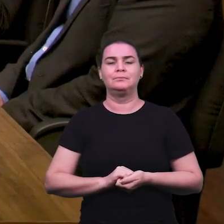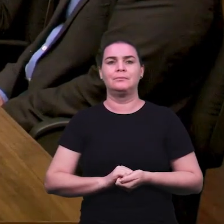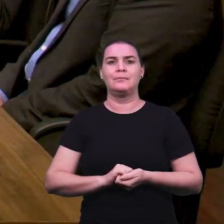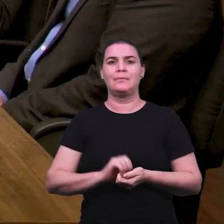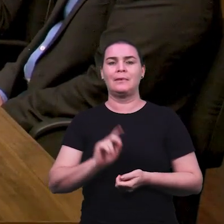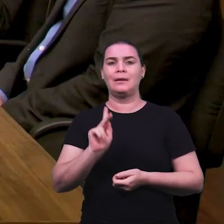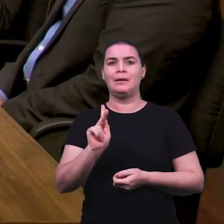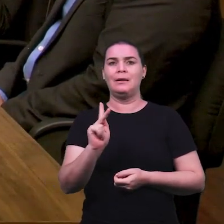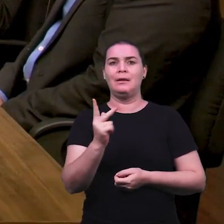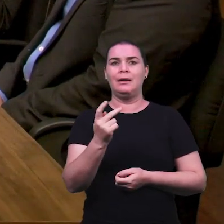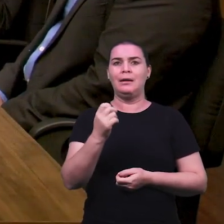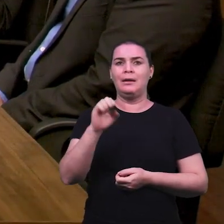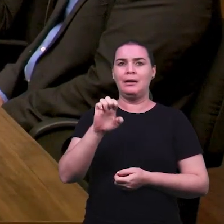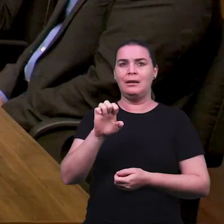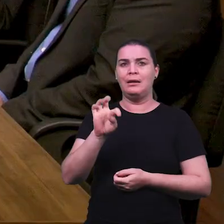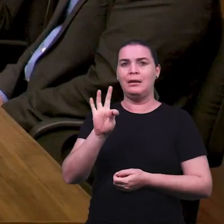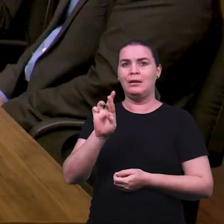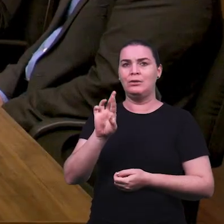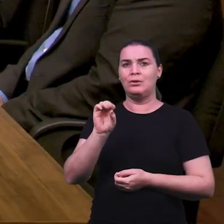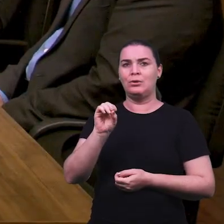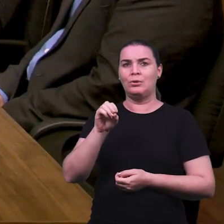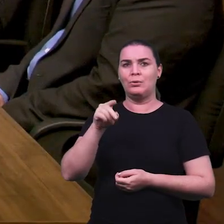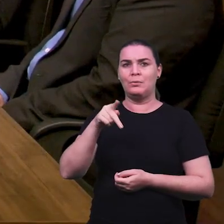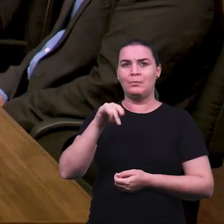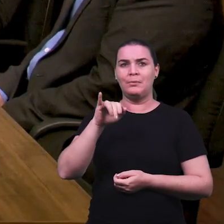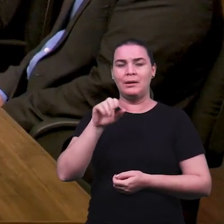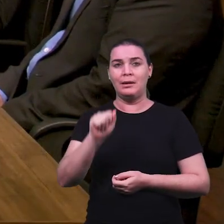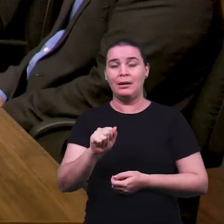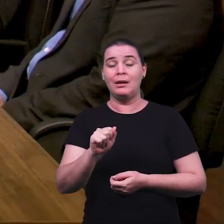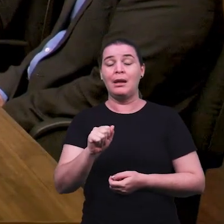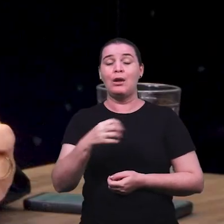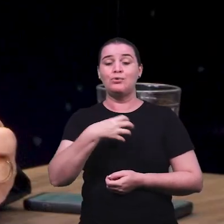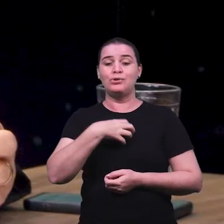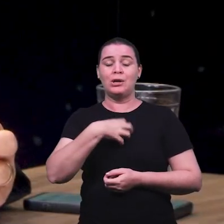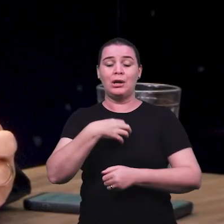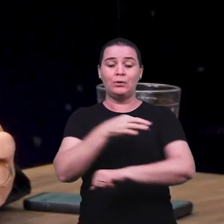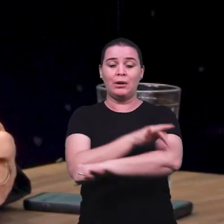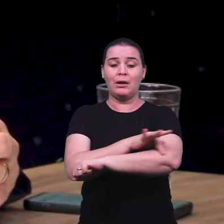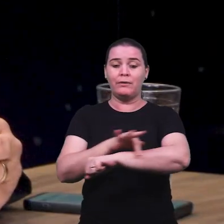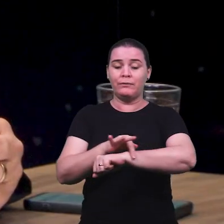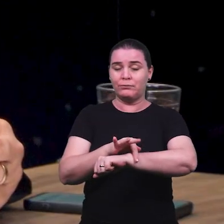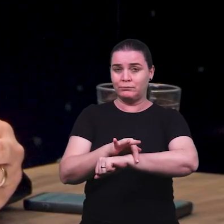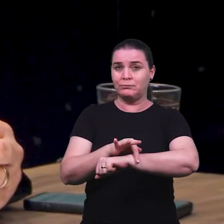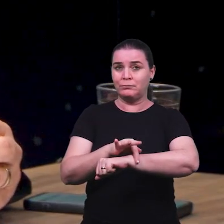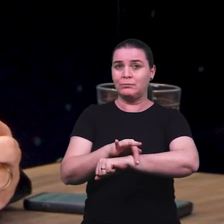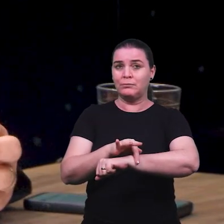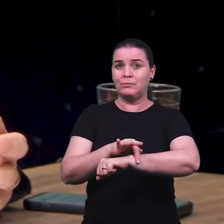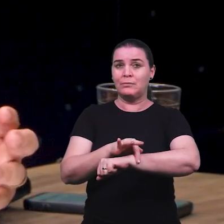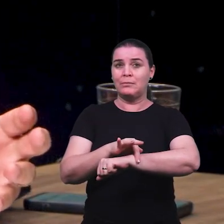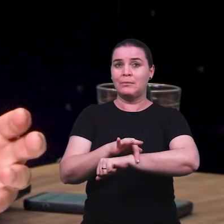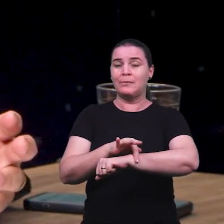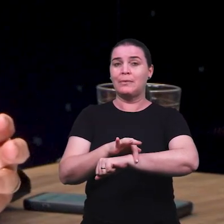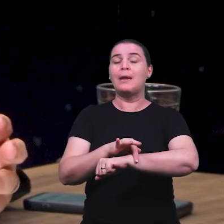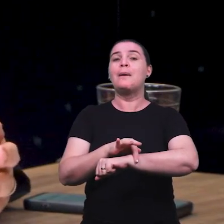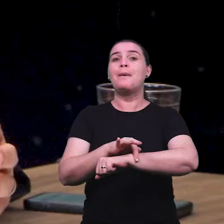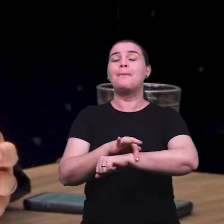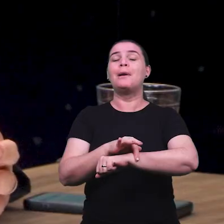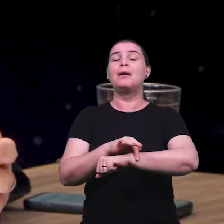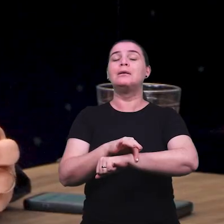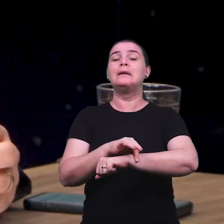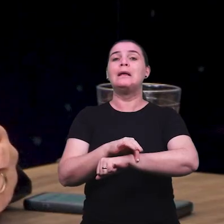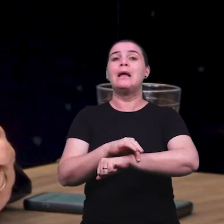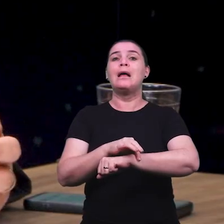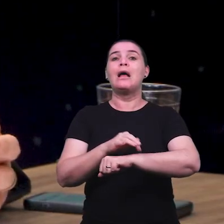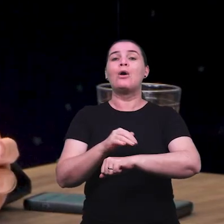entropia, ela é uma forma com que a física encontra para medir efetivamente o tempo,